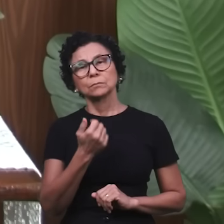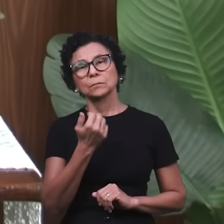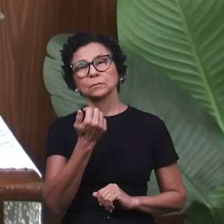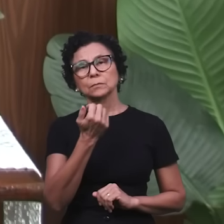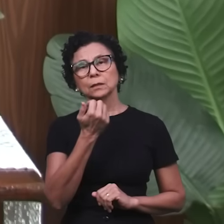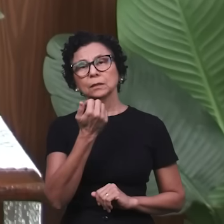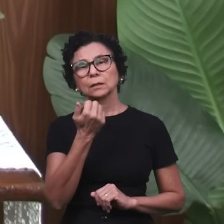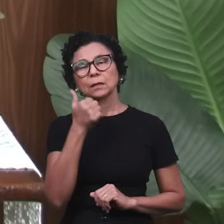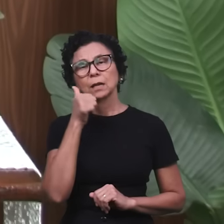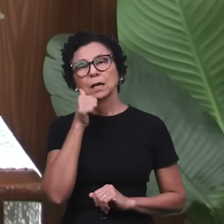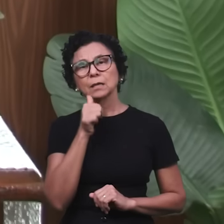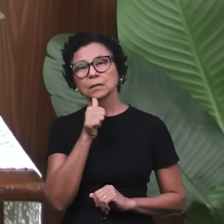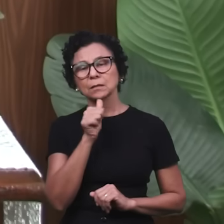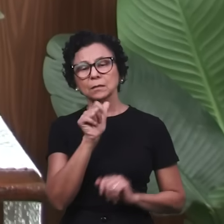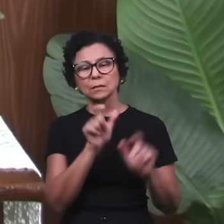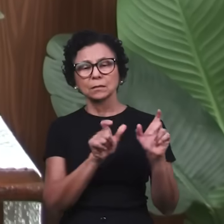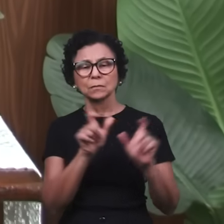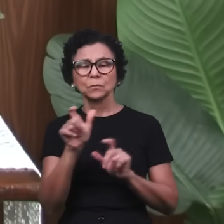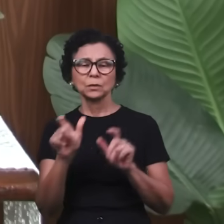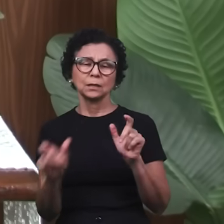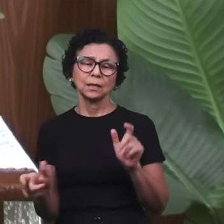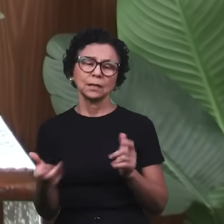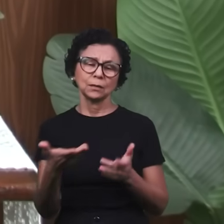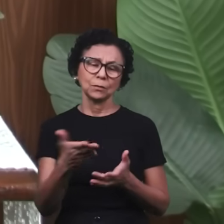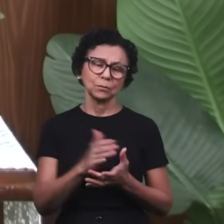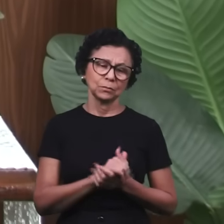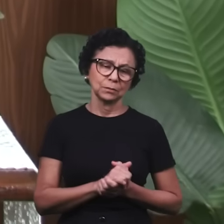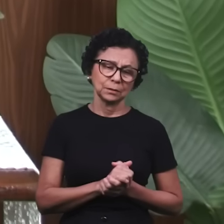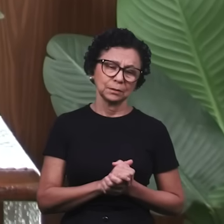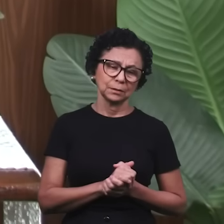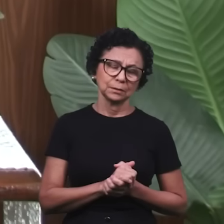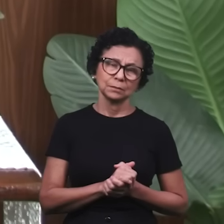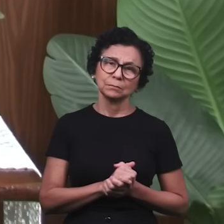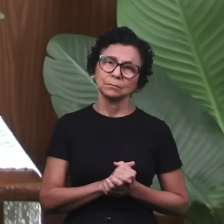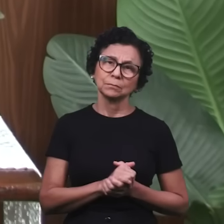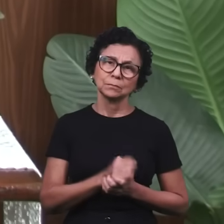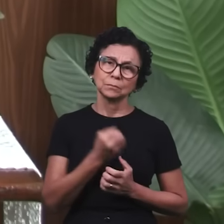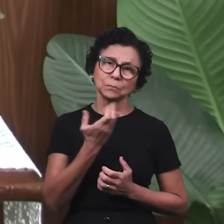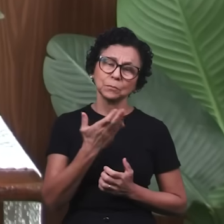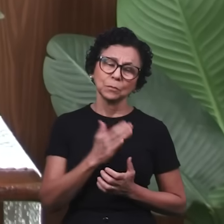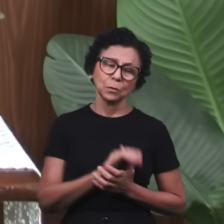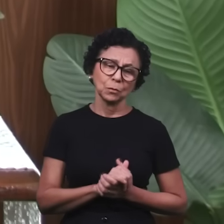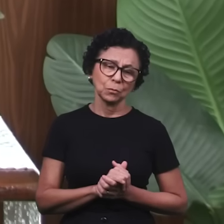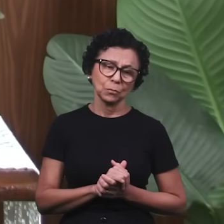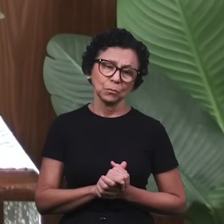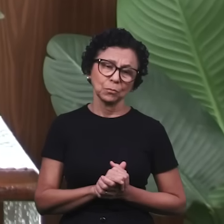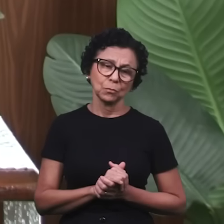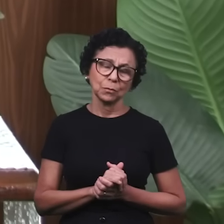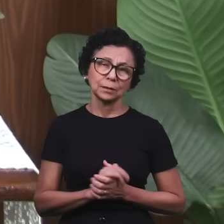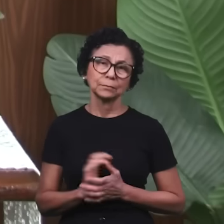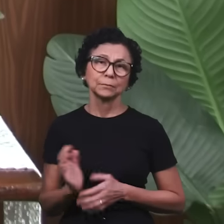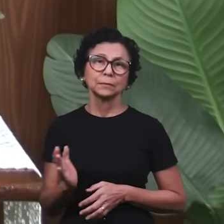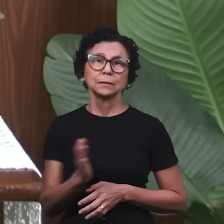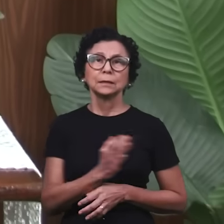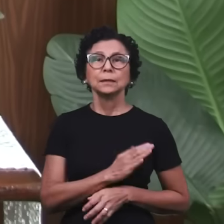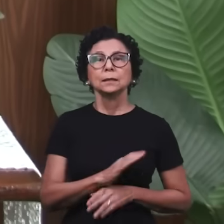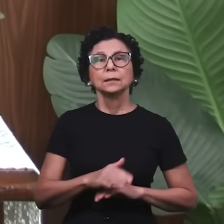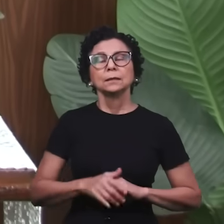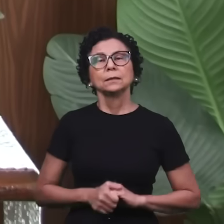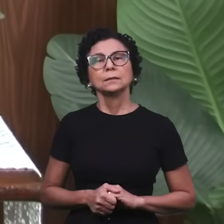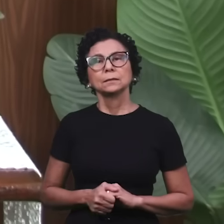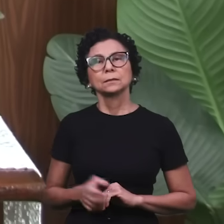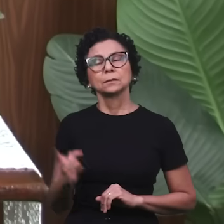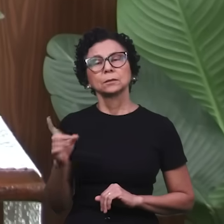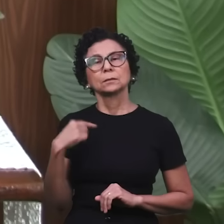para relembrar, olha, nós tivemos um trabalho frutífero até agora. E nós não podemos perder uma senhora, nós não podemos perder